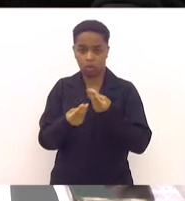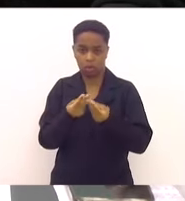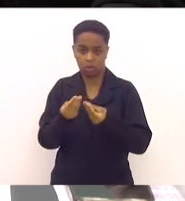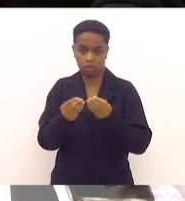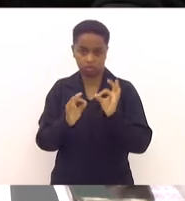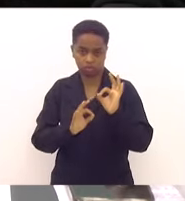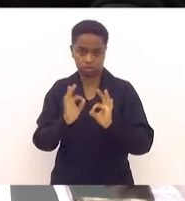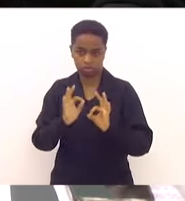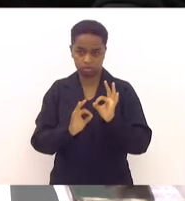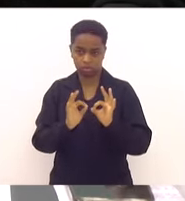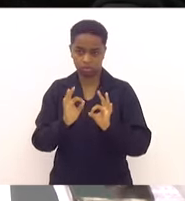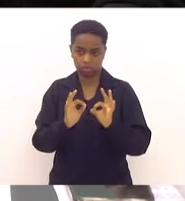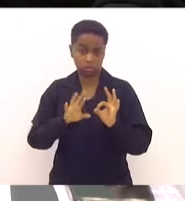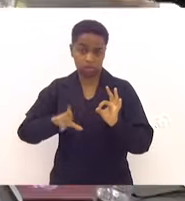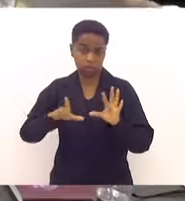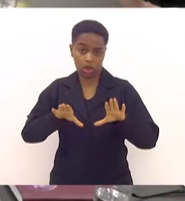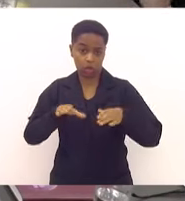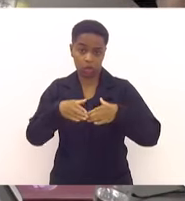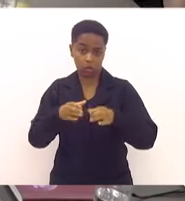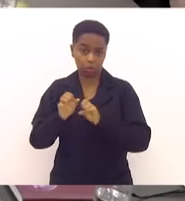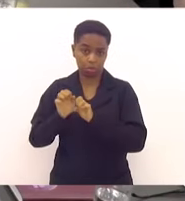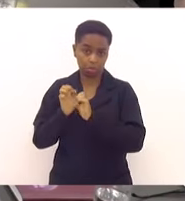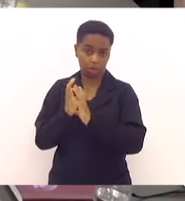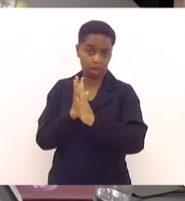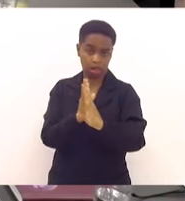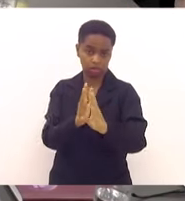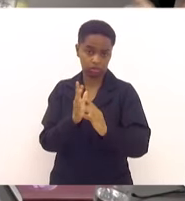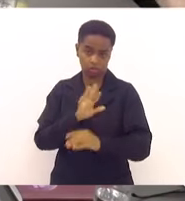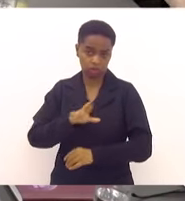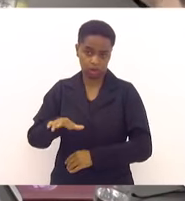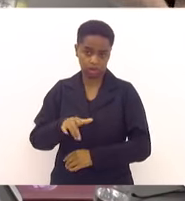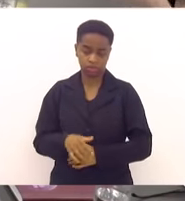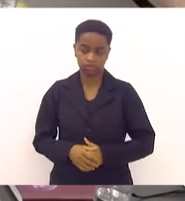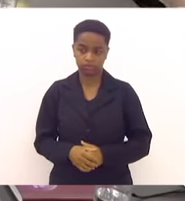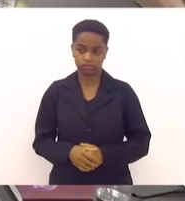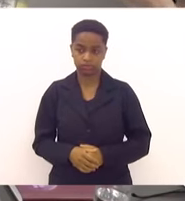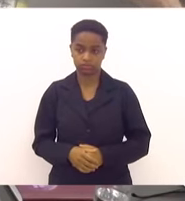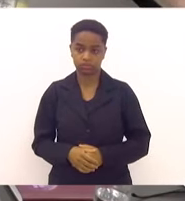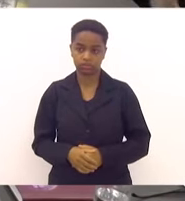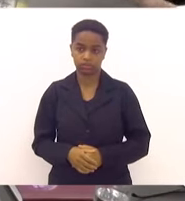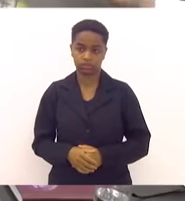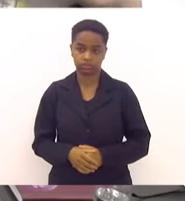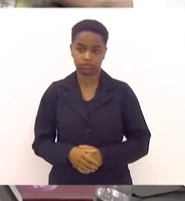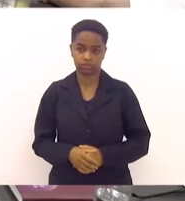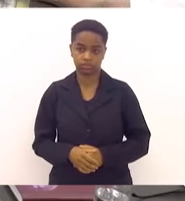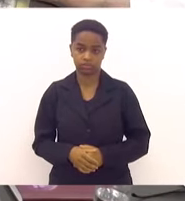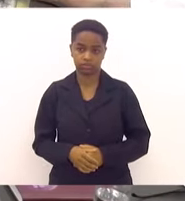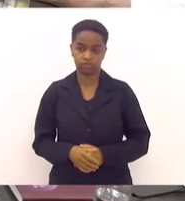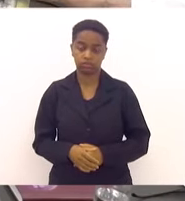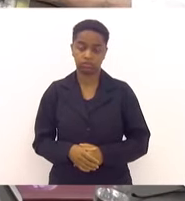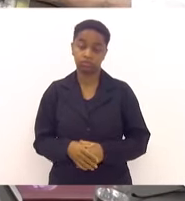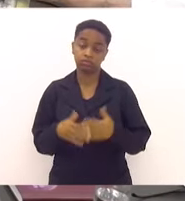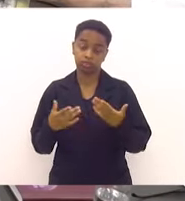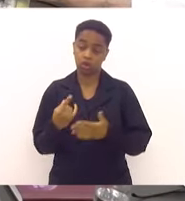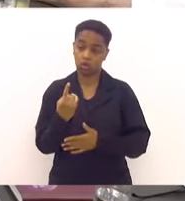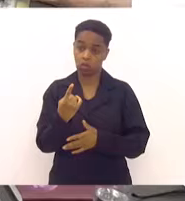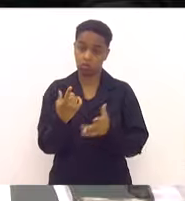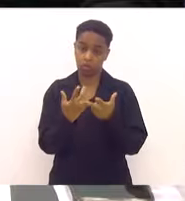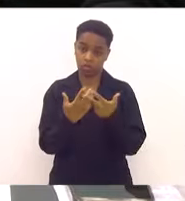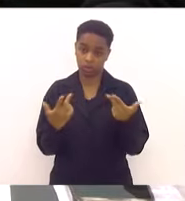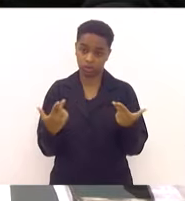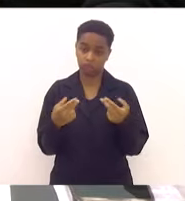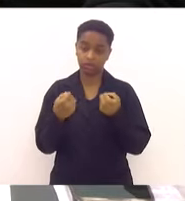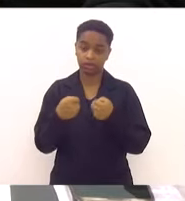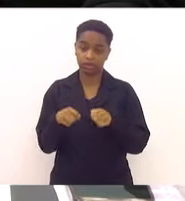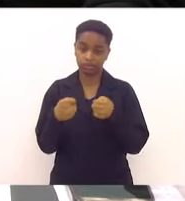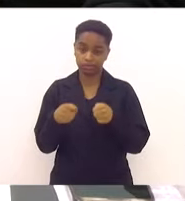organizar. Eles não são coletivos, né? Não é coletivo. A emenda soluciona esse ponto. Esse é um ponto que tem que